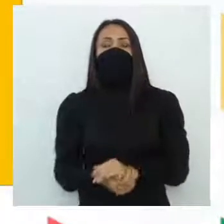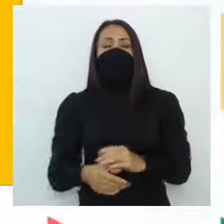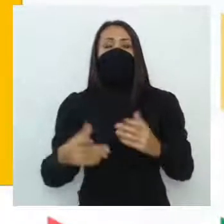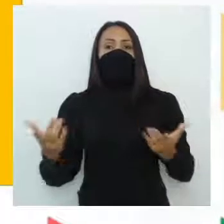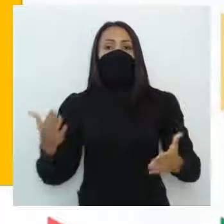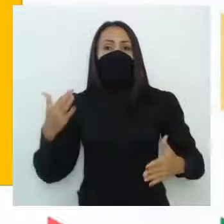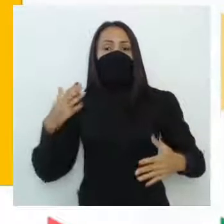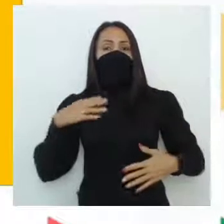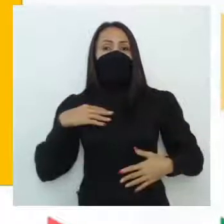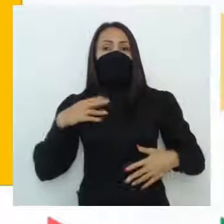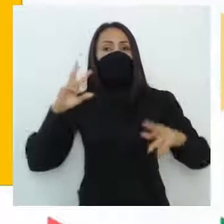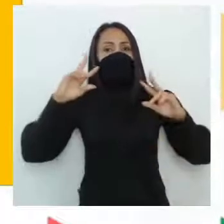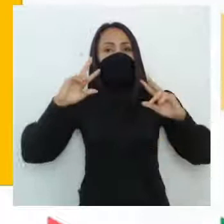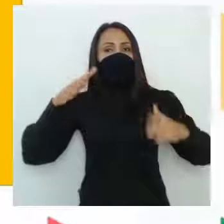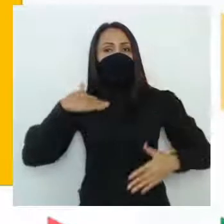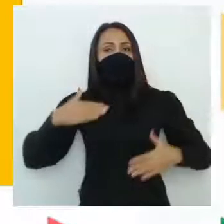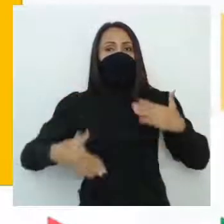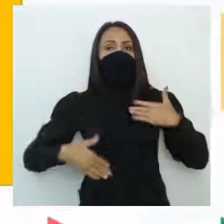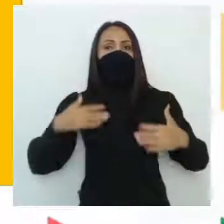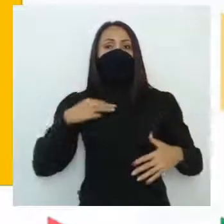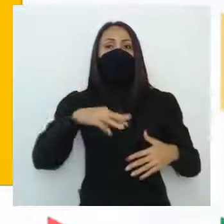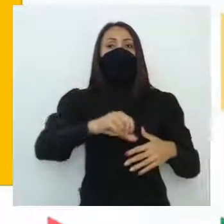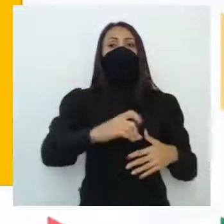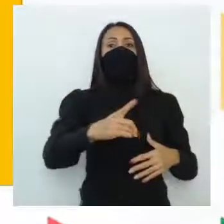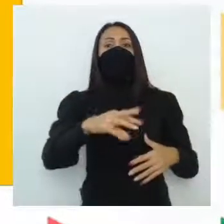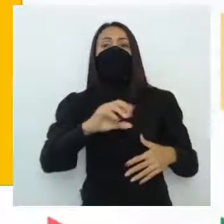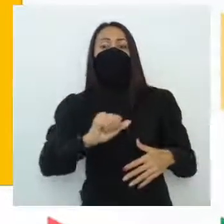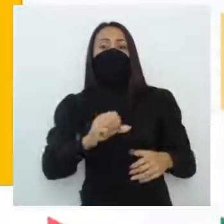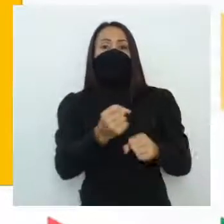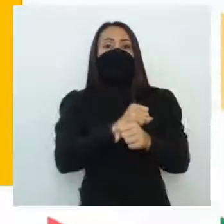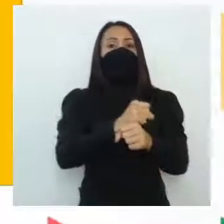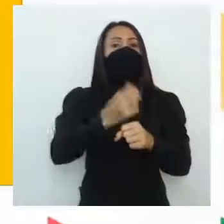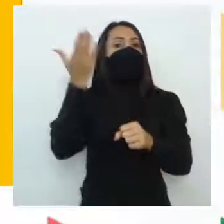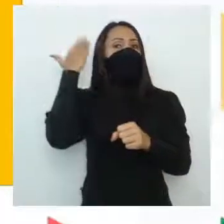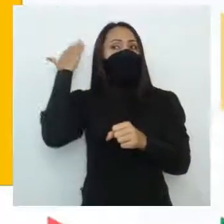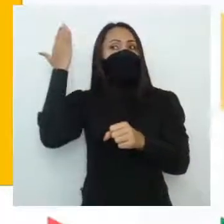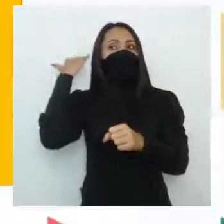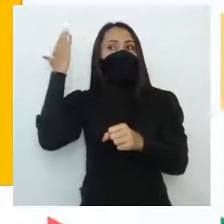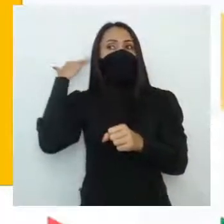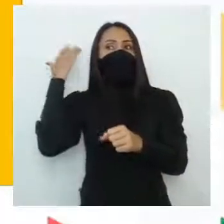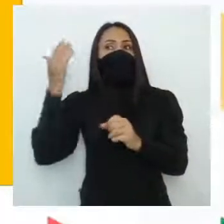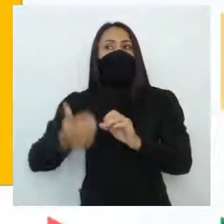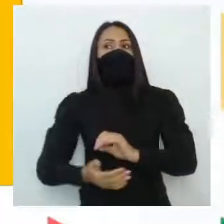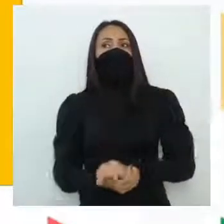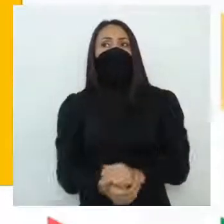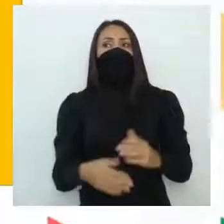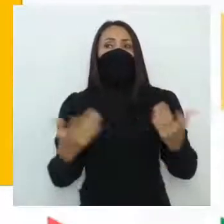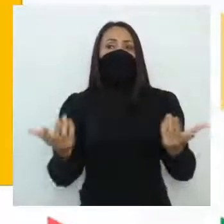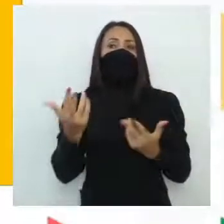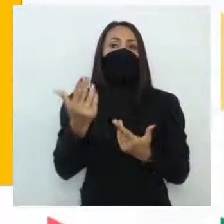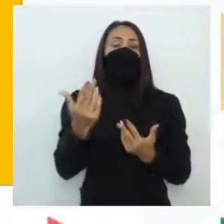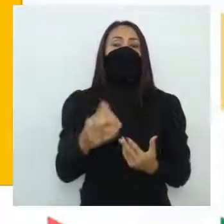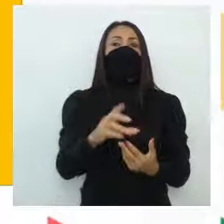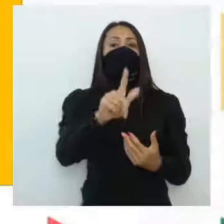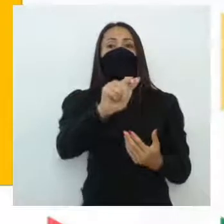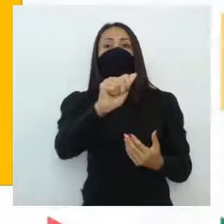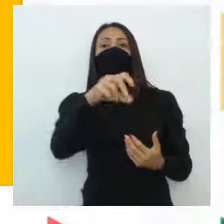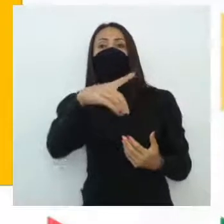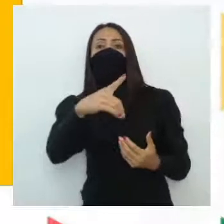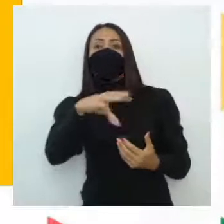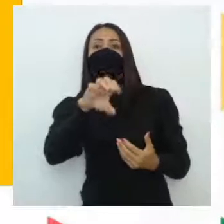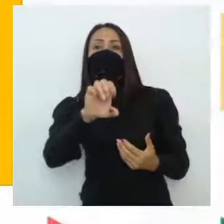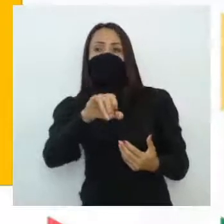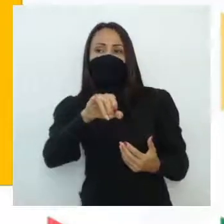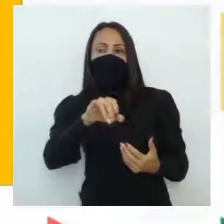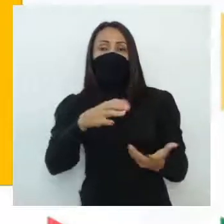Teresa foi o que levara anteriormente, anos antes, o corpo de Mahatma Gandhi. Veja só, a mãe dos pobres,